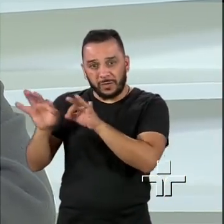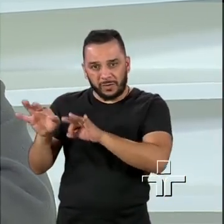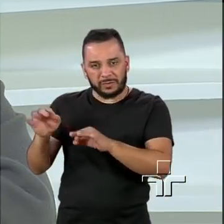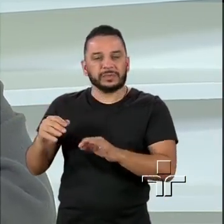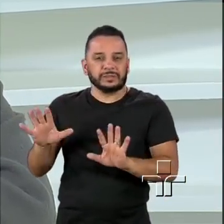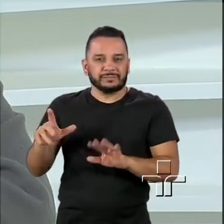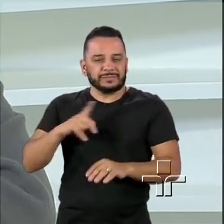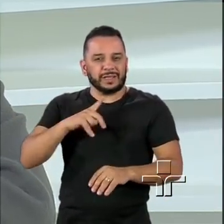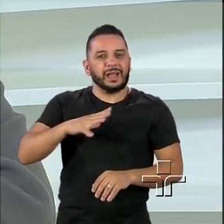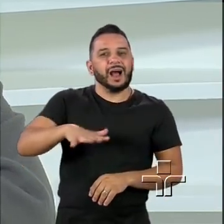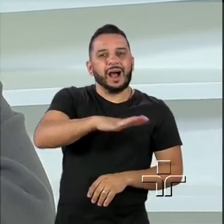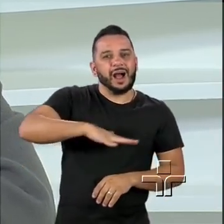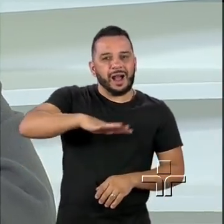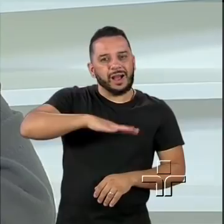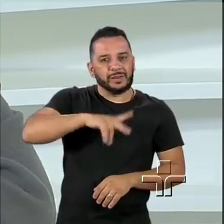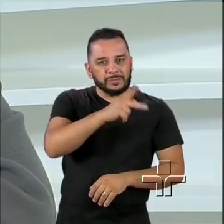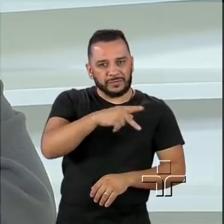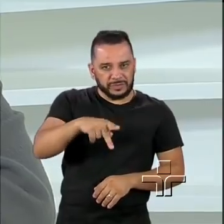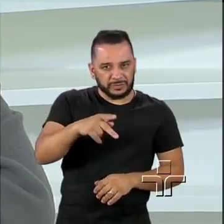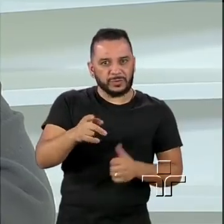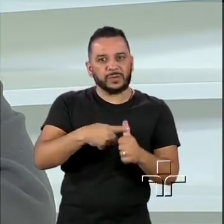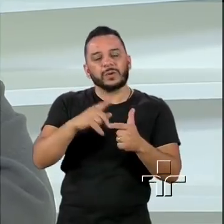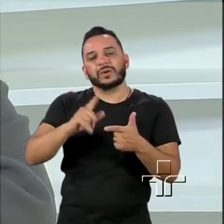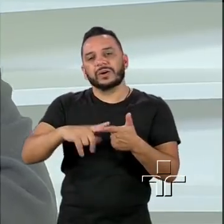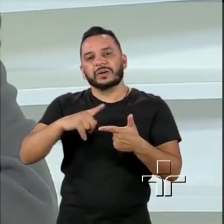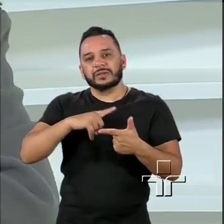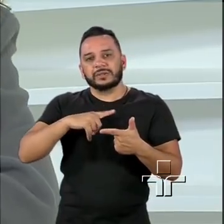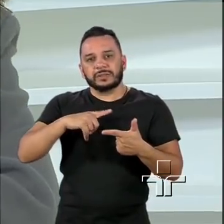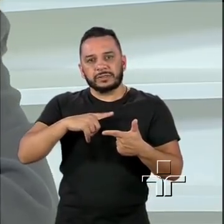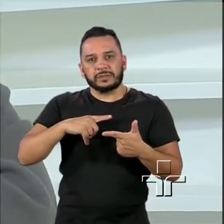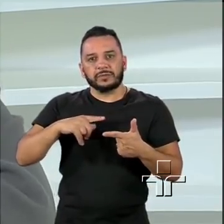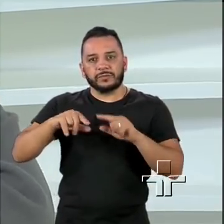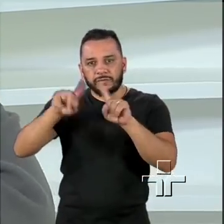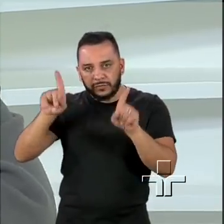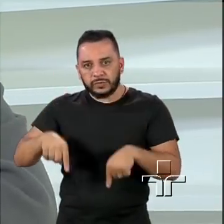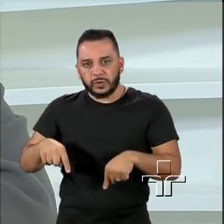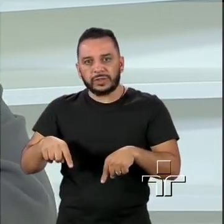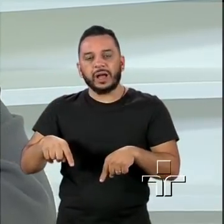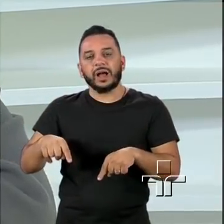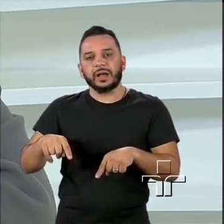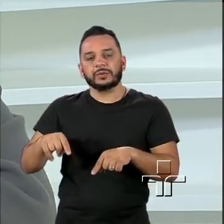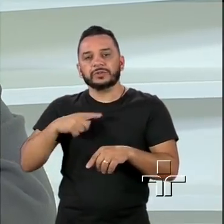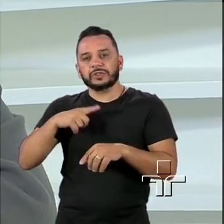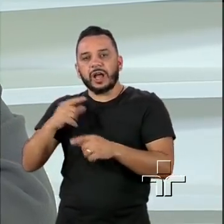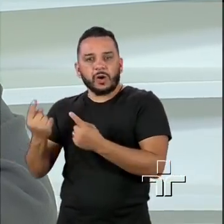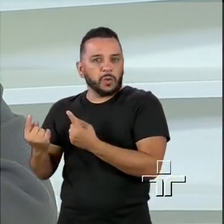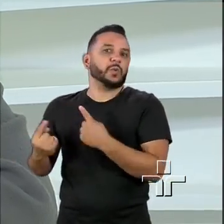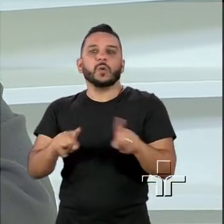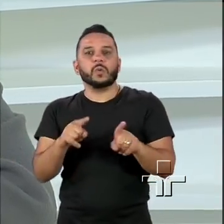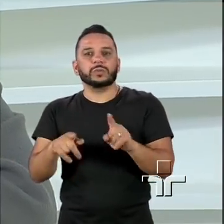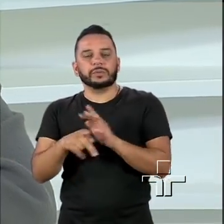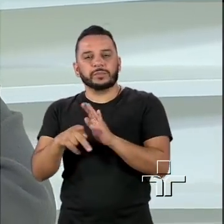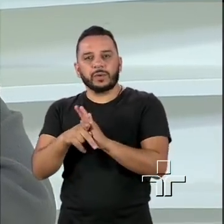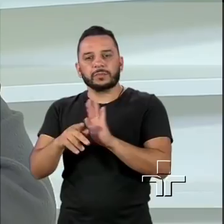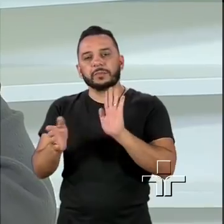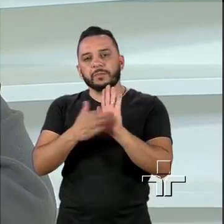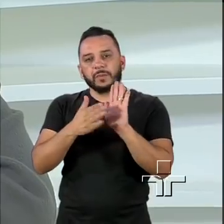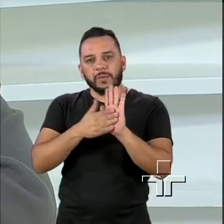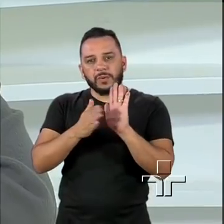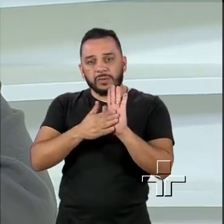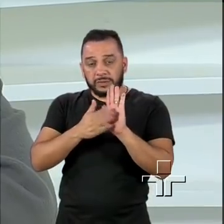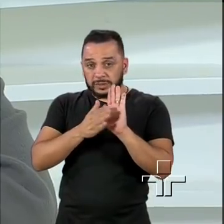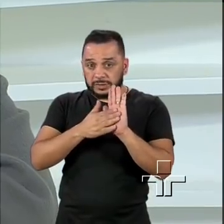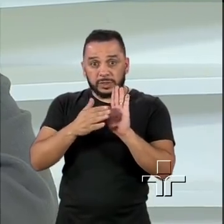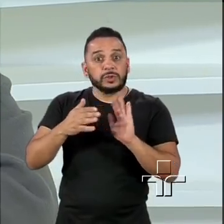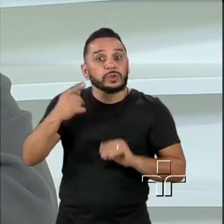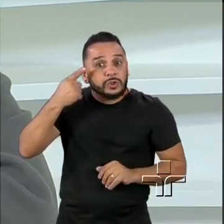professorado e o funcionalismo municipal acabaram de se levantar, né, contra uma proposta de reforma previdenciária do então prefeito João